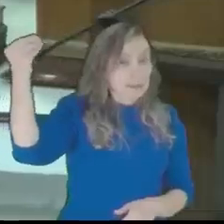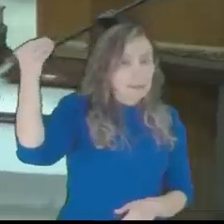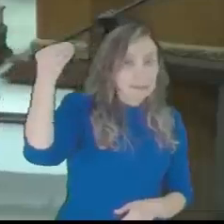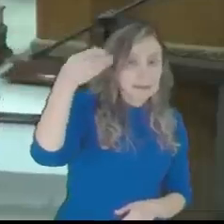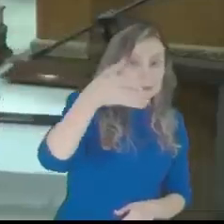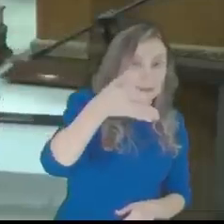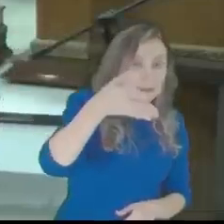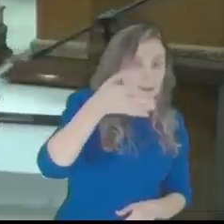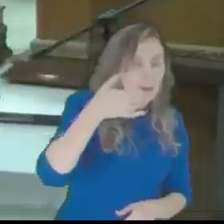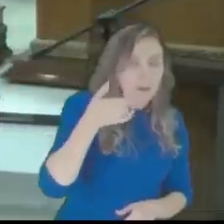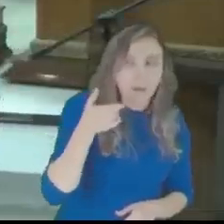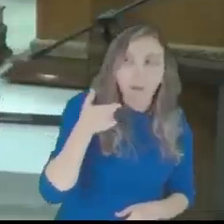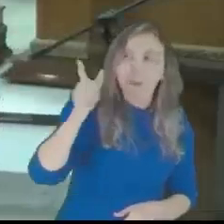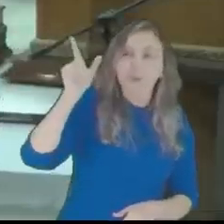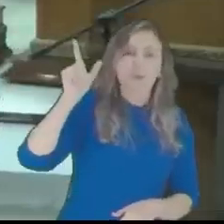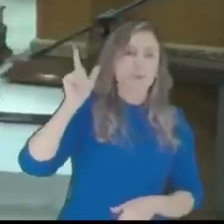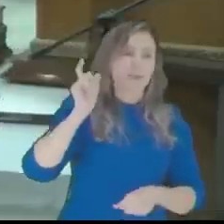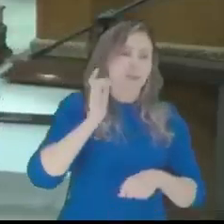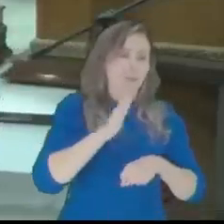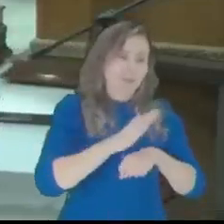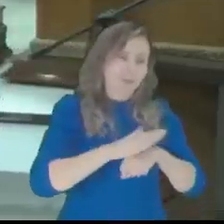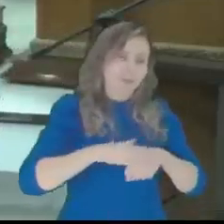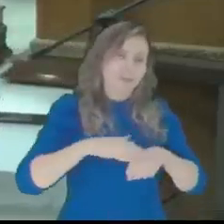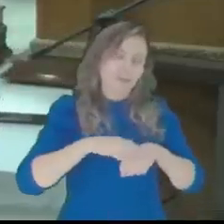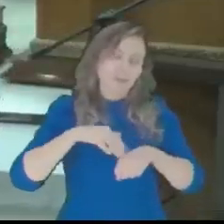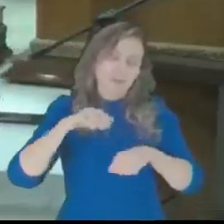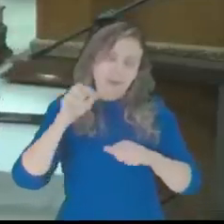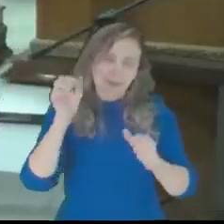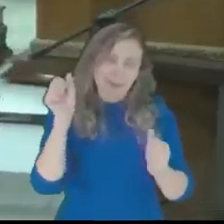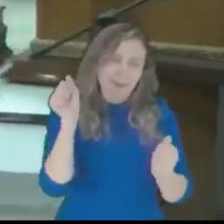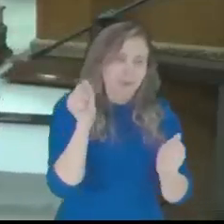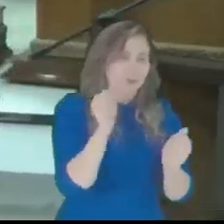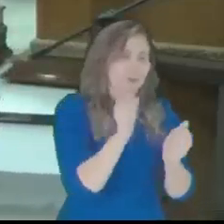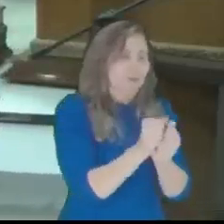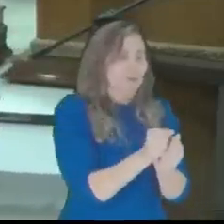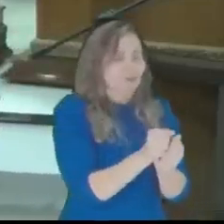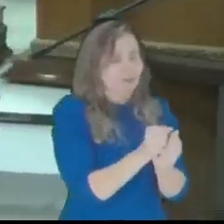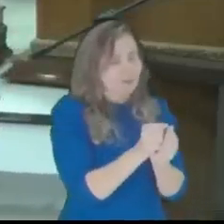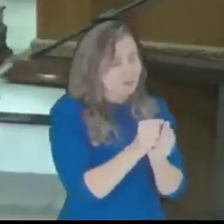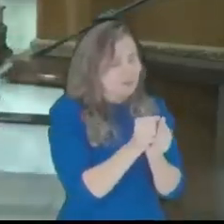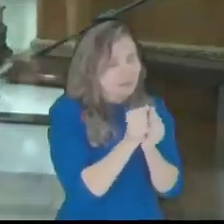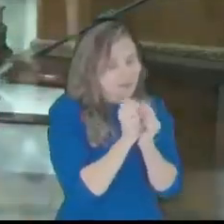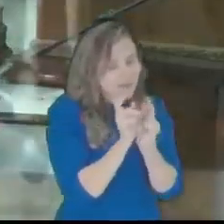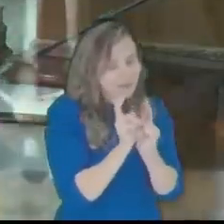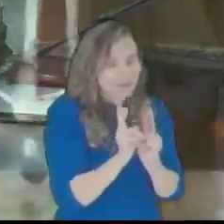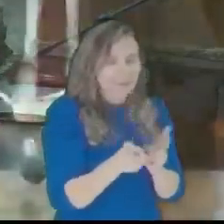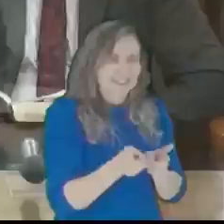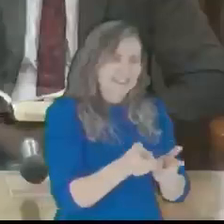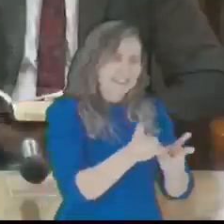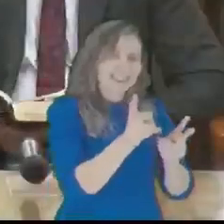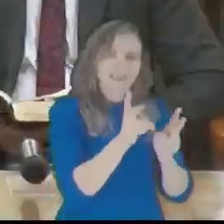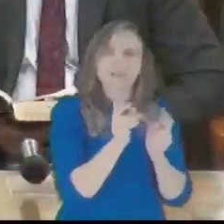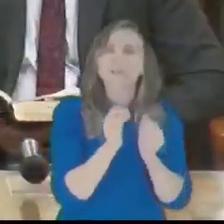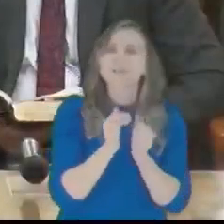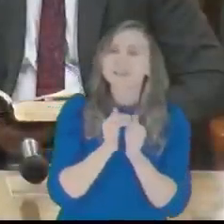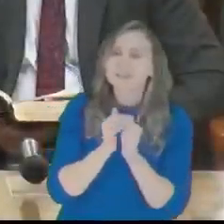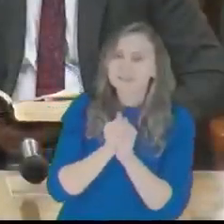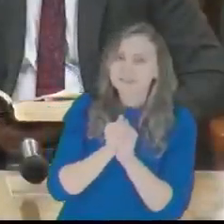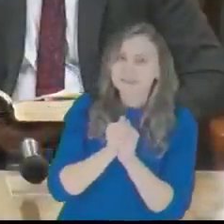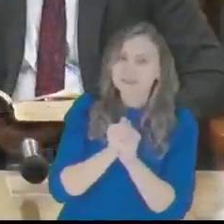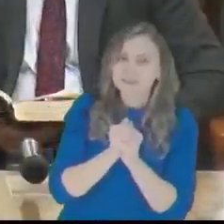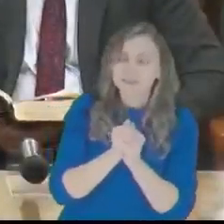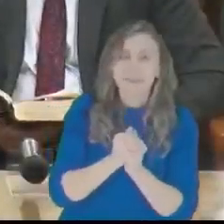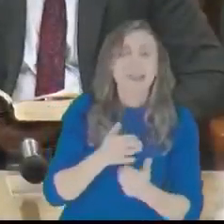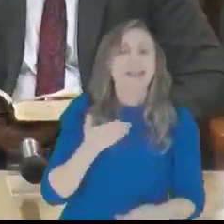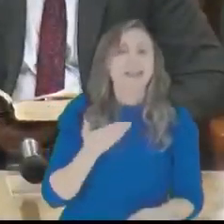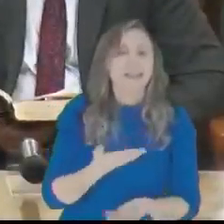Consolador, para que fique convosco para sempre. Quem diz amém? Vamos